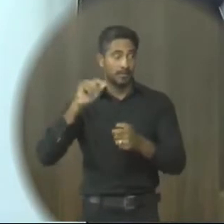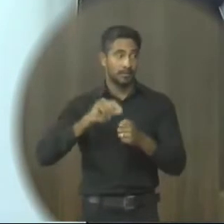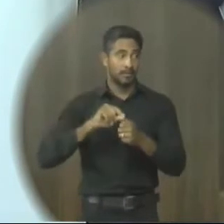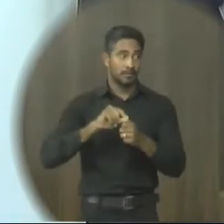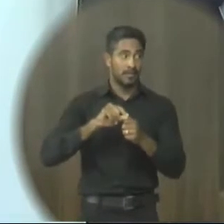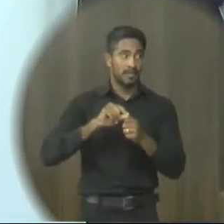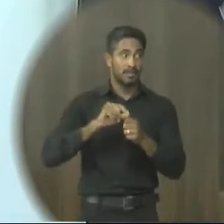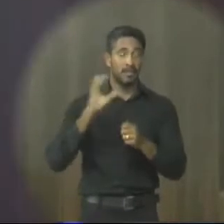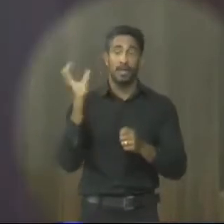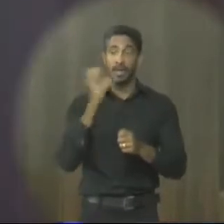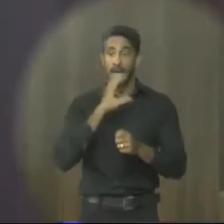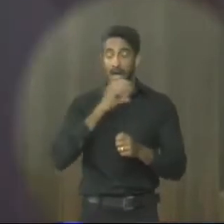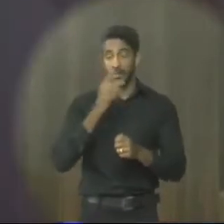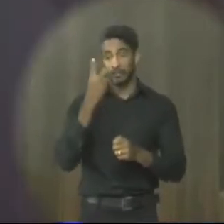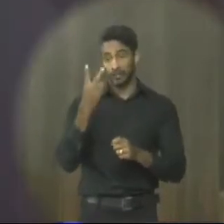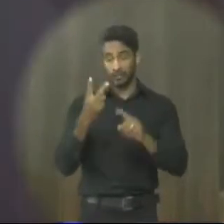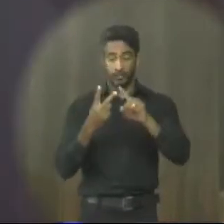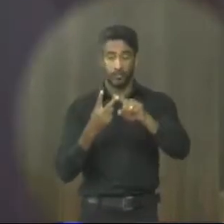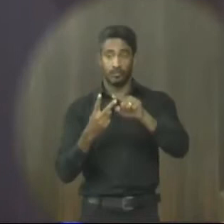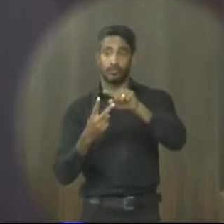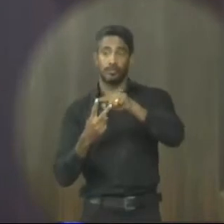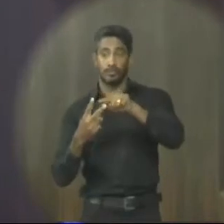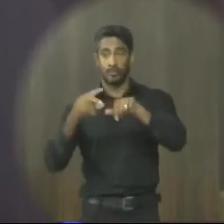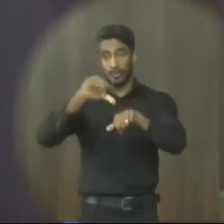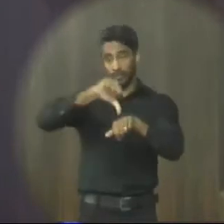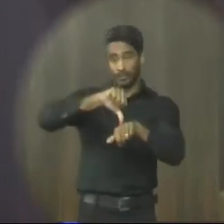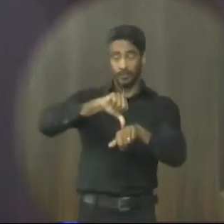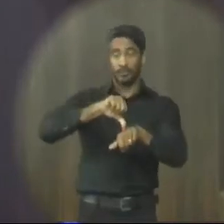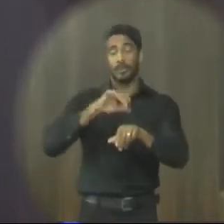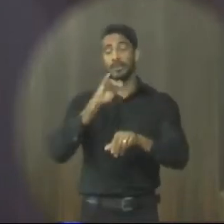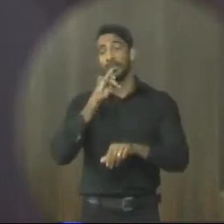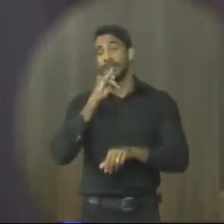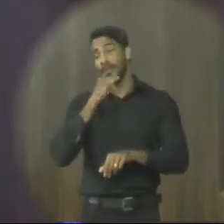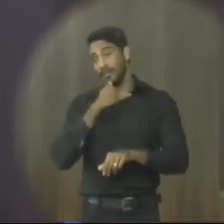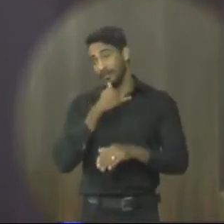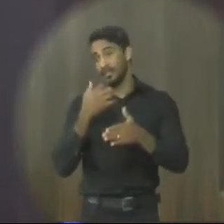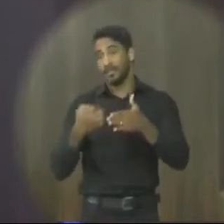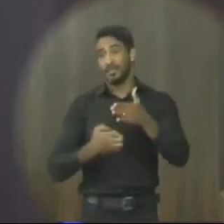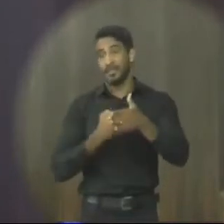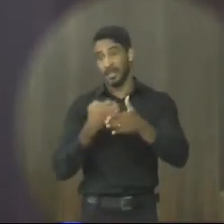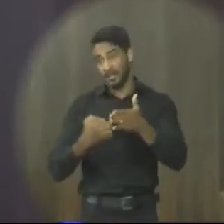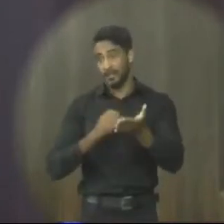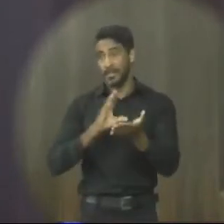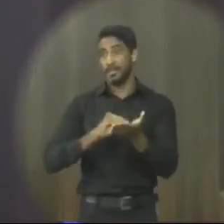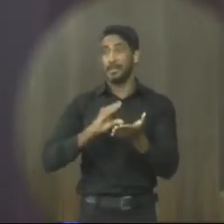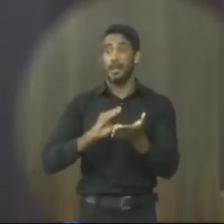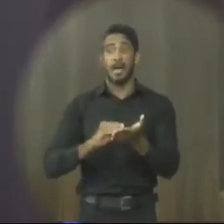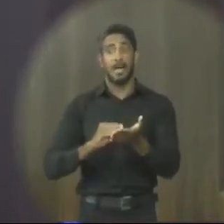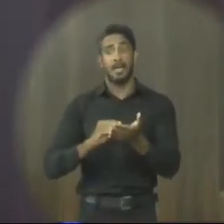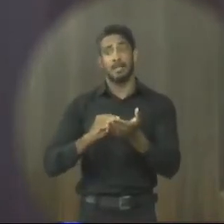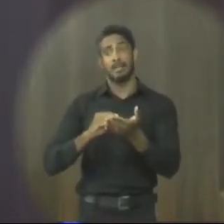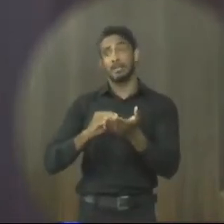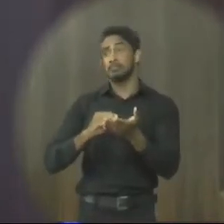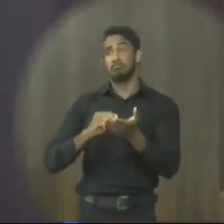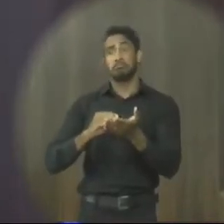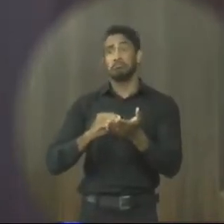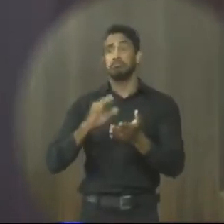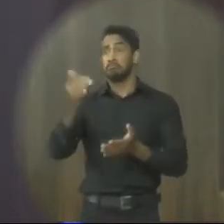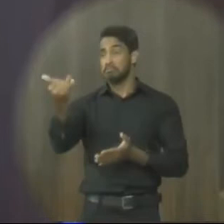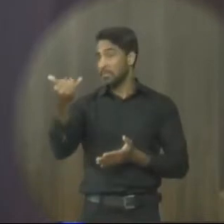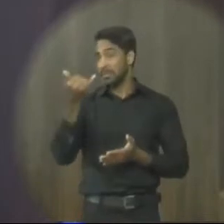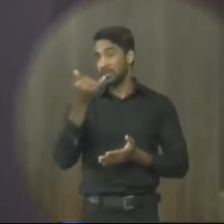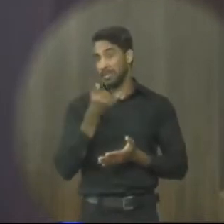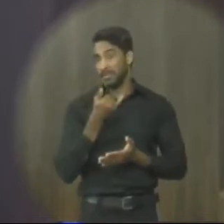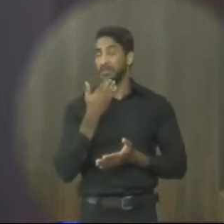instalação imediata de 2 pontos. Infelizmente, a empresa da ata, ela não está nos atendendo com relação às